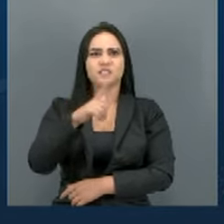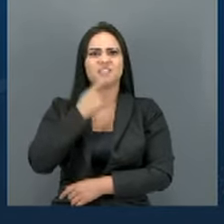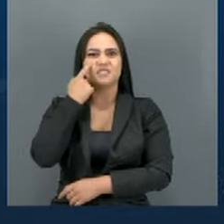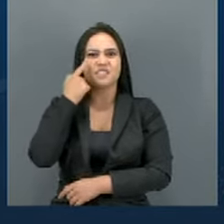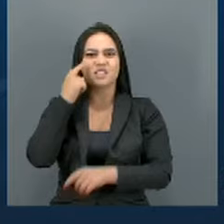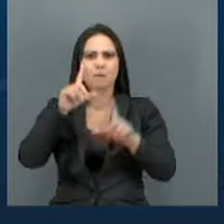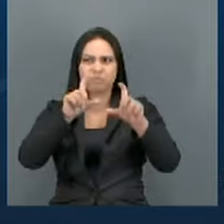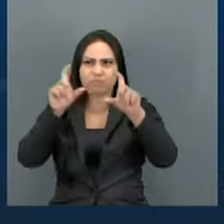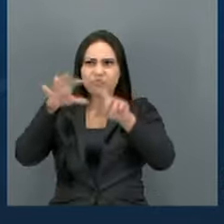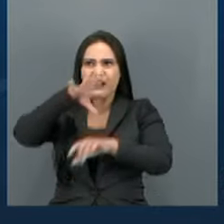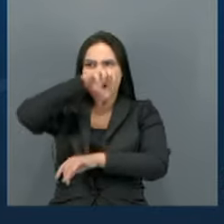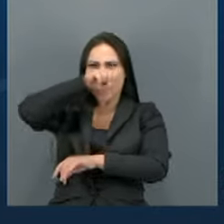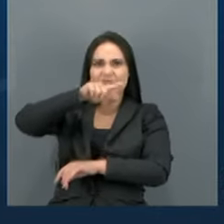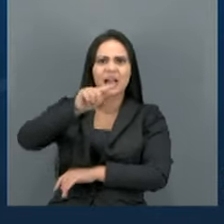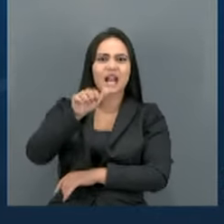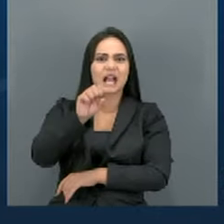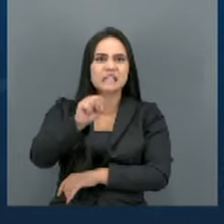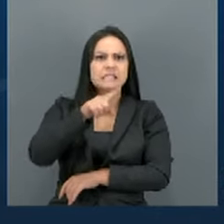Ali também.